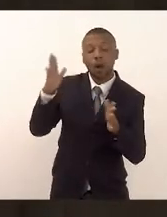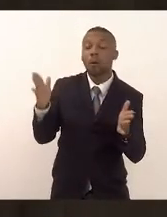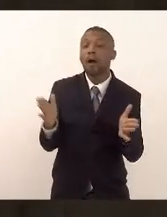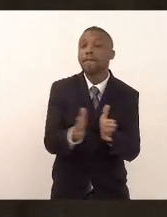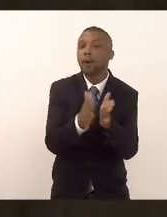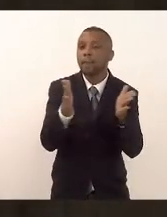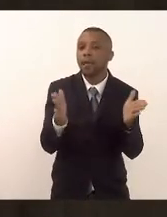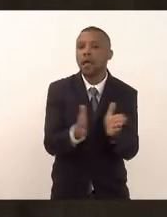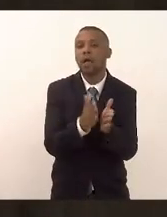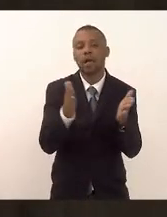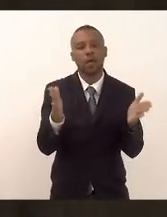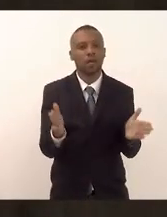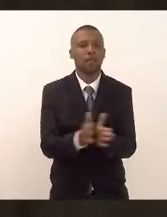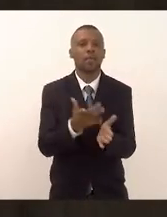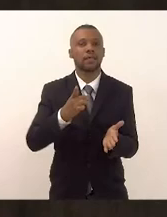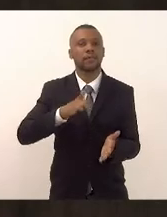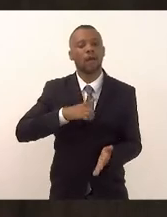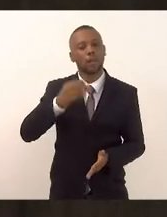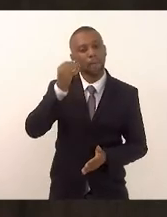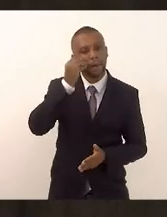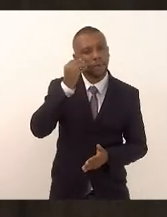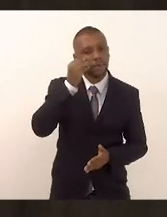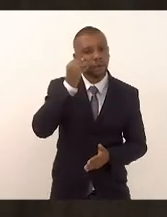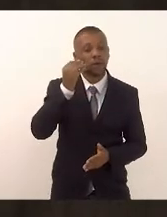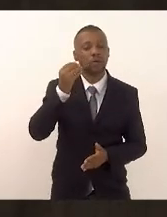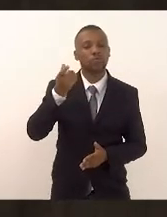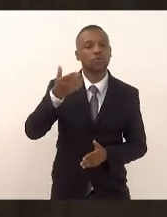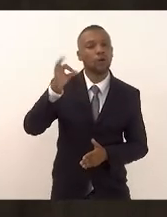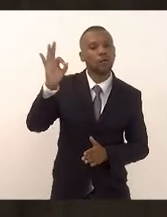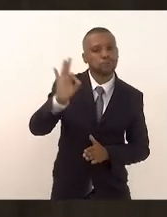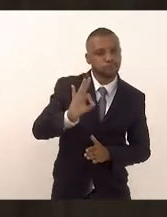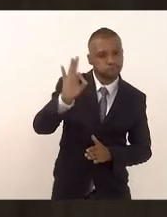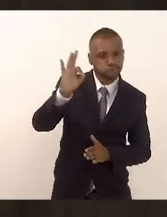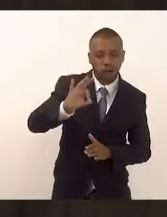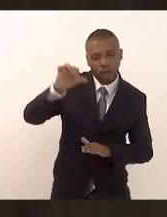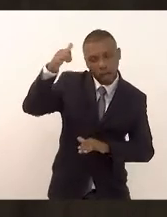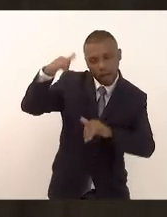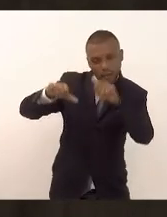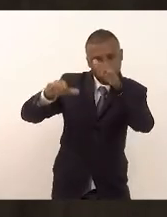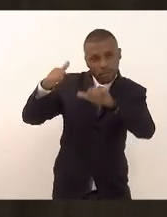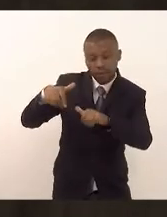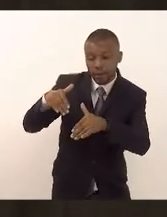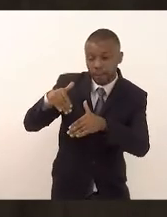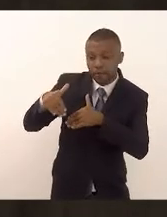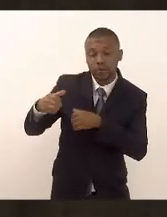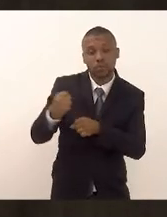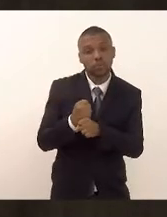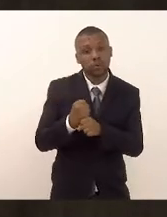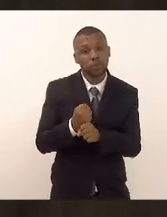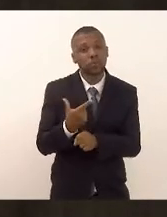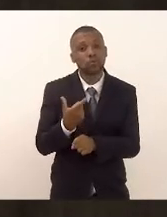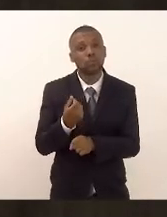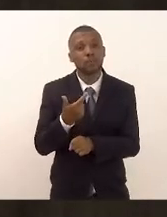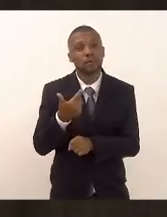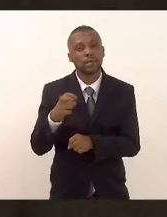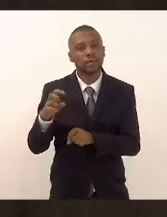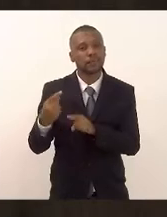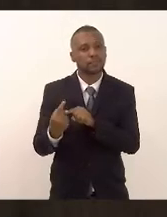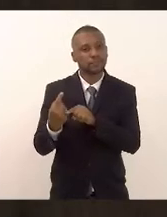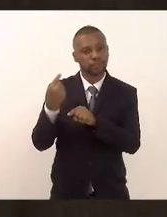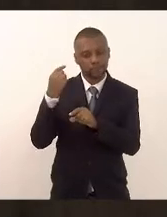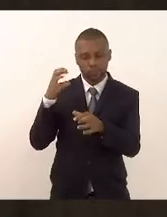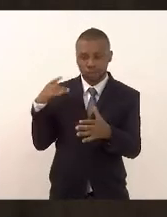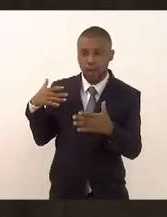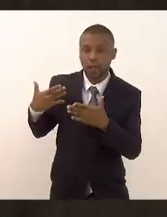pobreza. Há uma previsão dos indicadores analisados que, a partir de 2015, nós tivemos um aumento do número